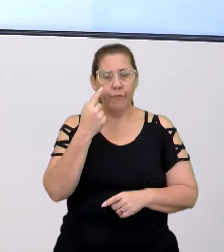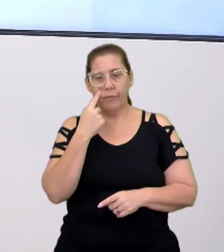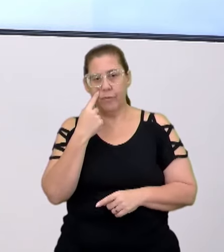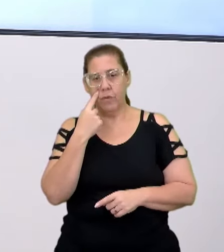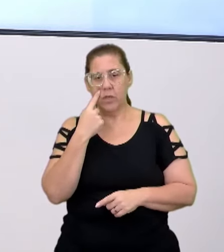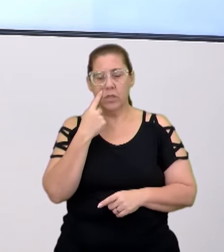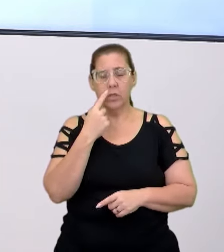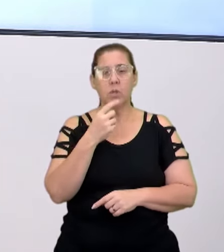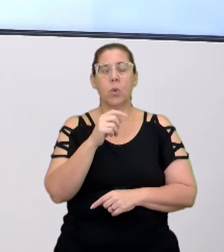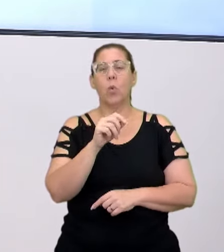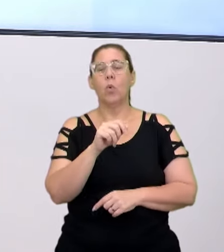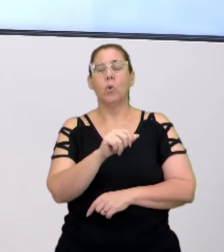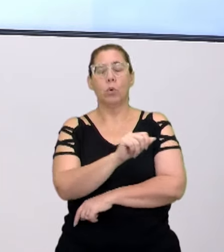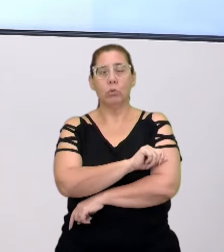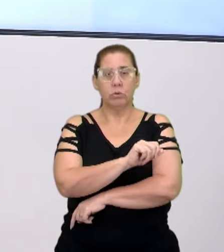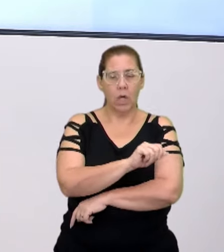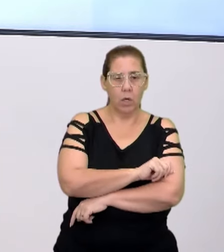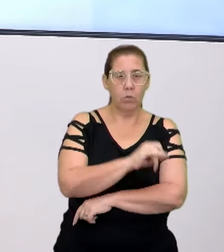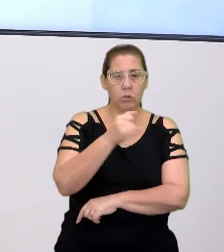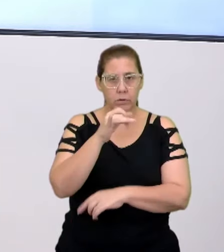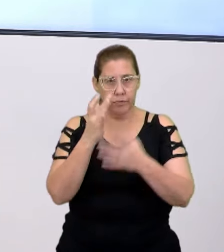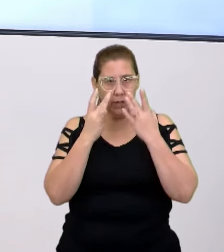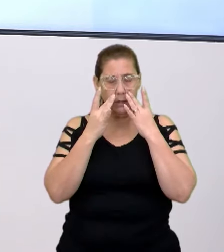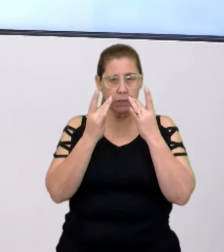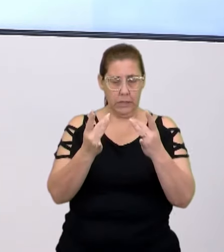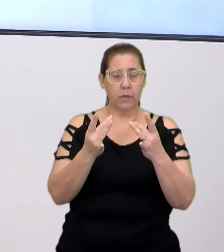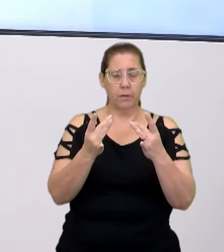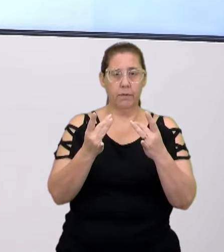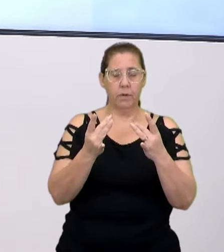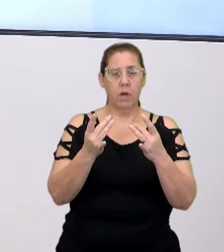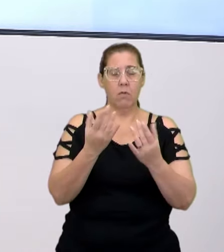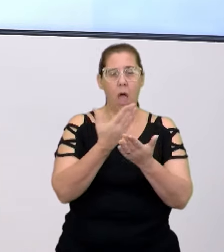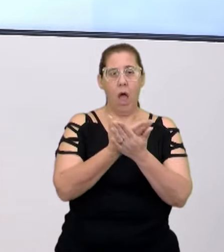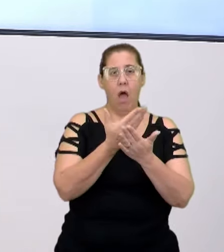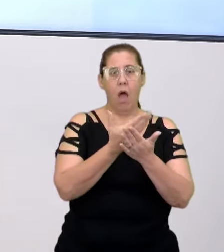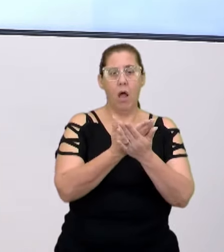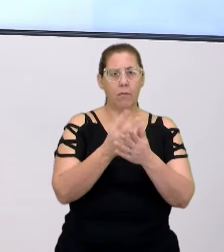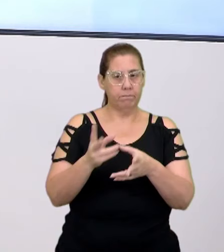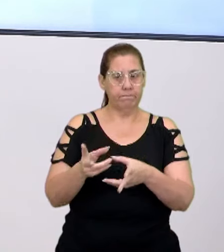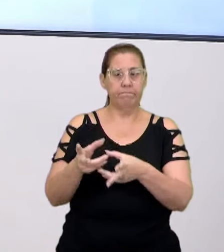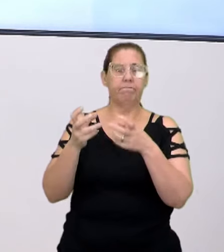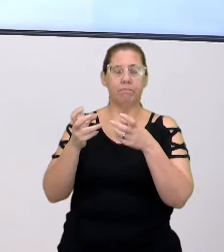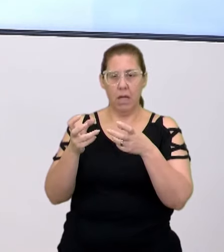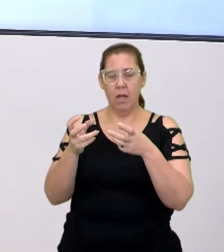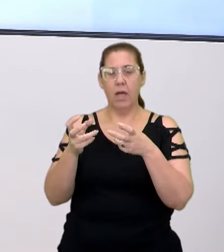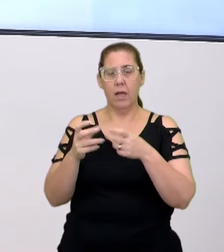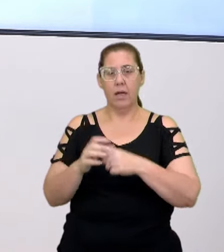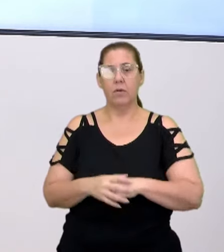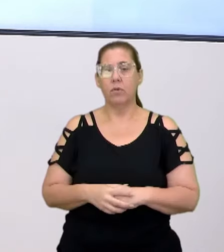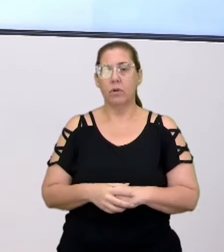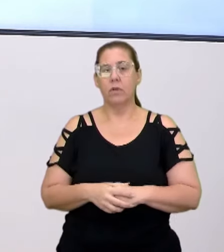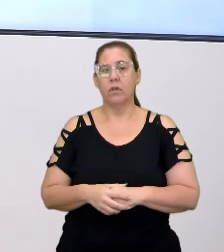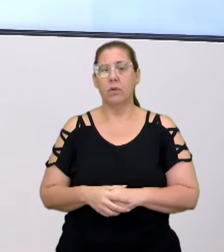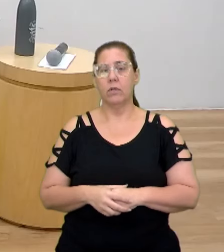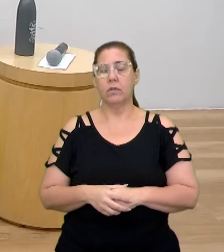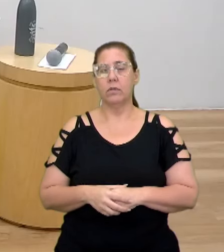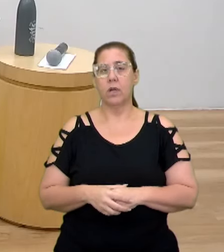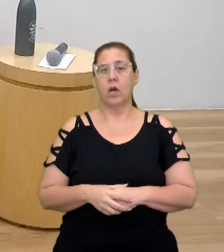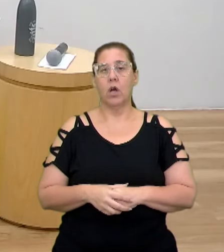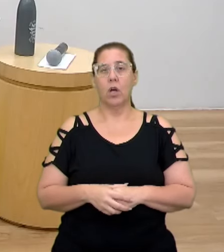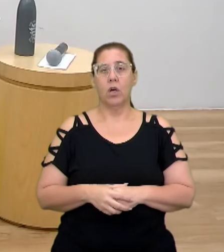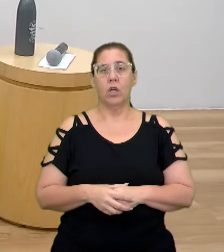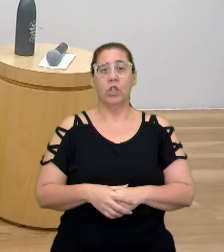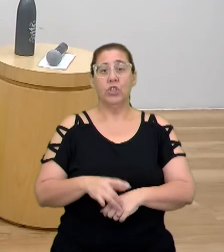nossos estudantes, né, que se eles estiverem aí prestando bastante atenção na nossa aula, eles vão captar, viu, EV? Que é essa questão da